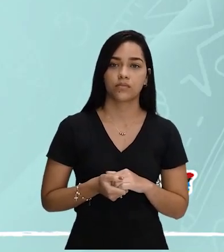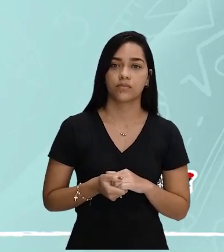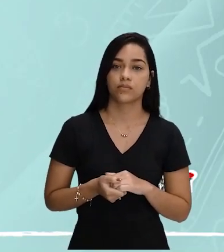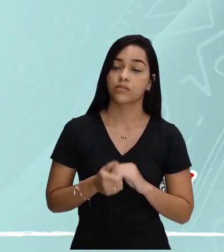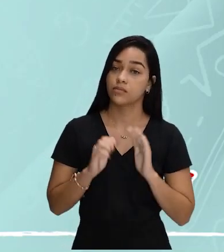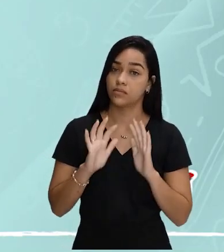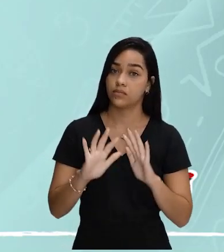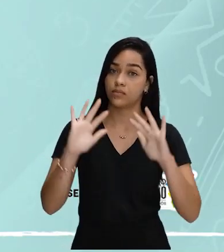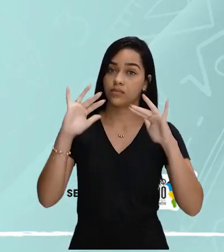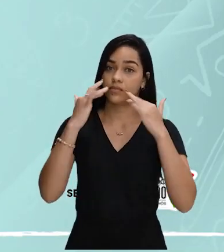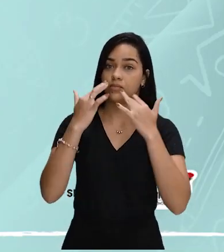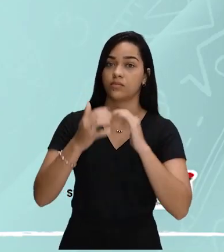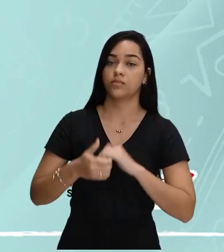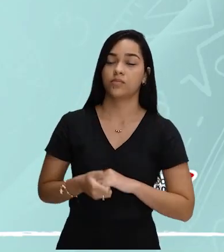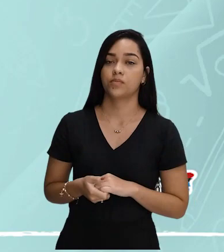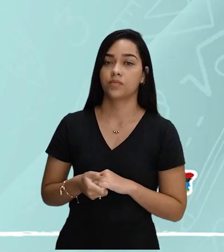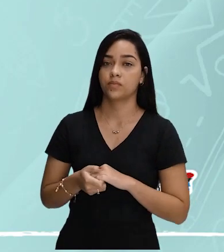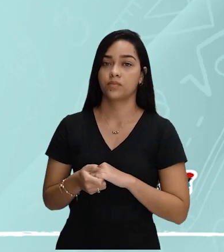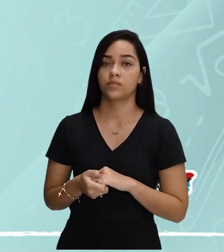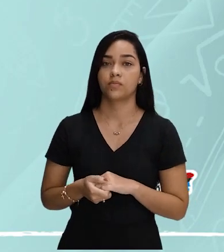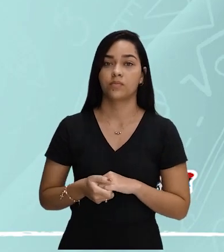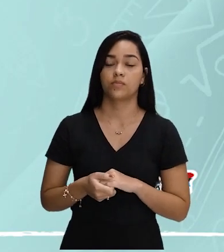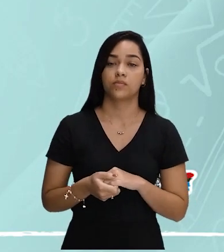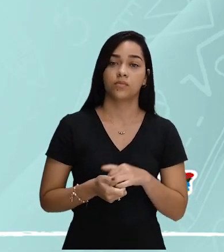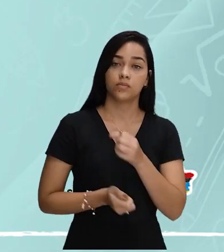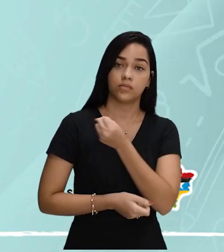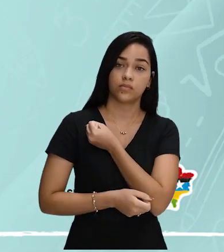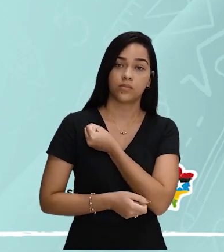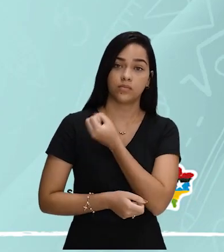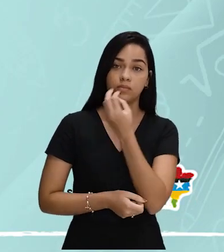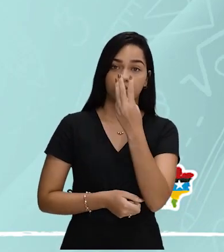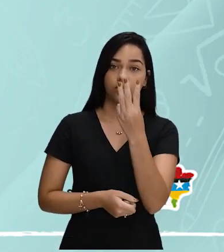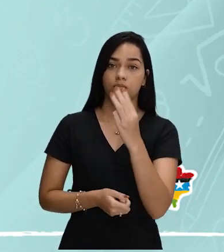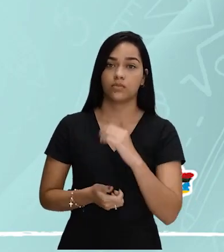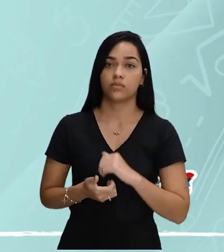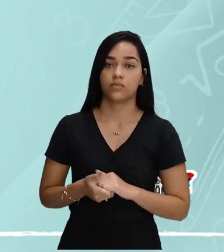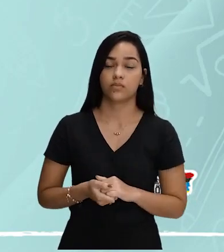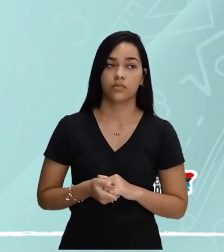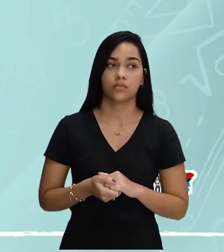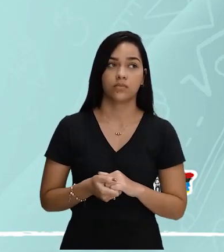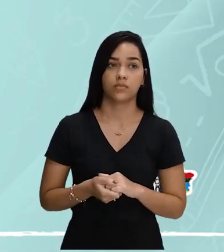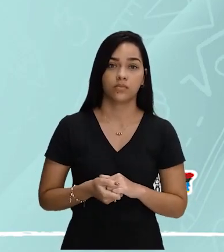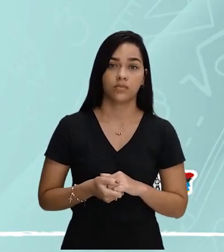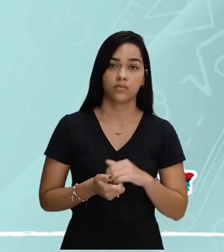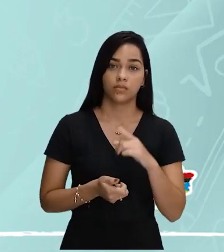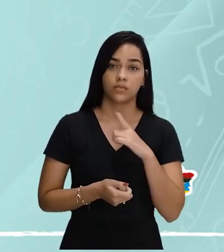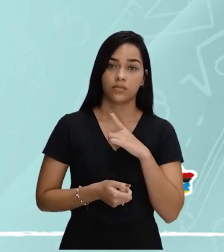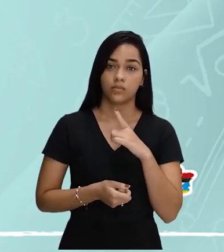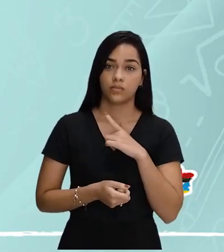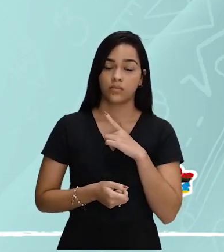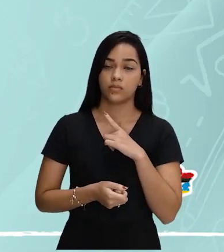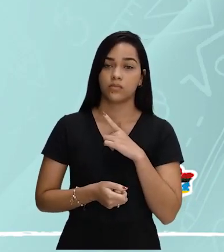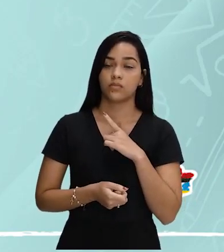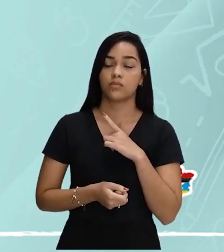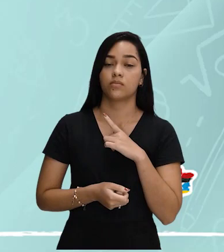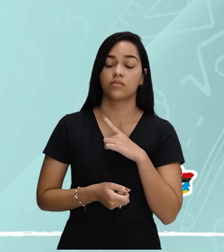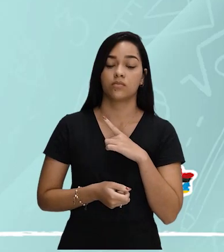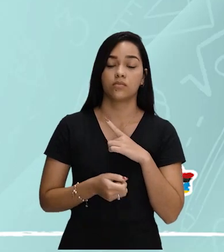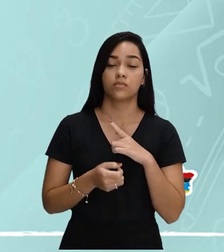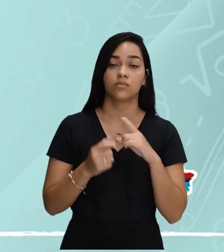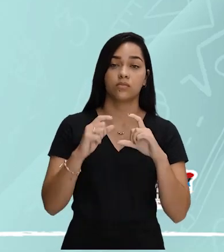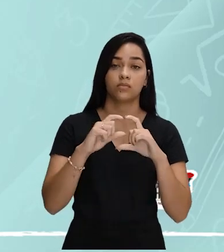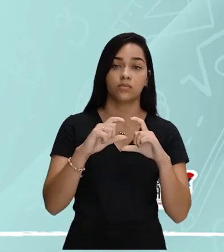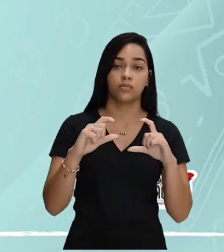Olha só vamos lá questão de número 3 tomando os algarismos ímpares